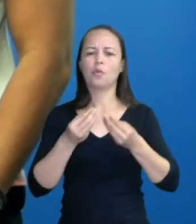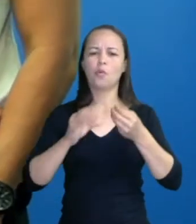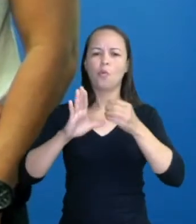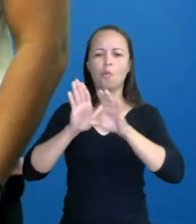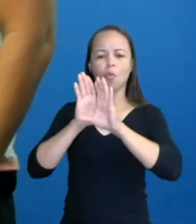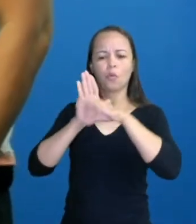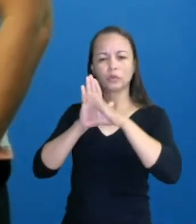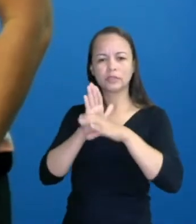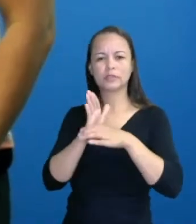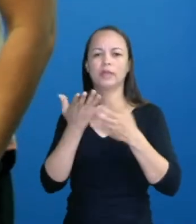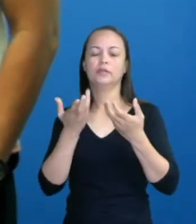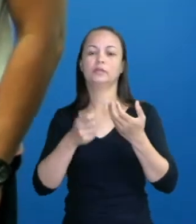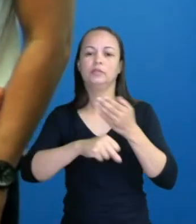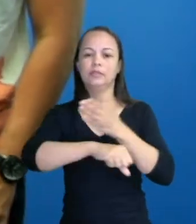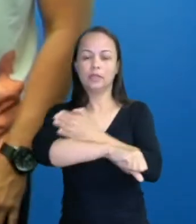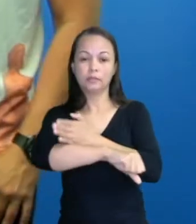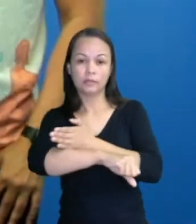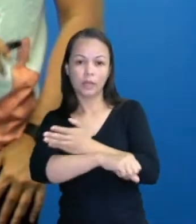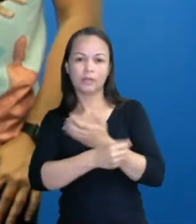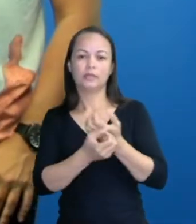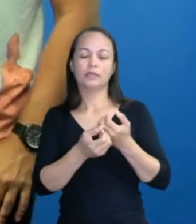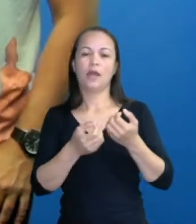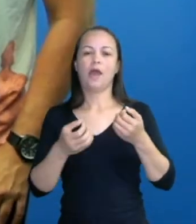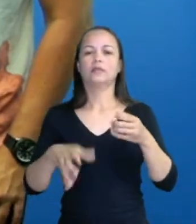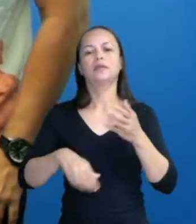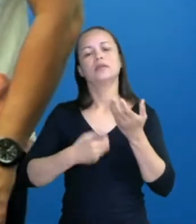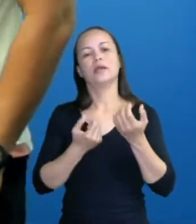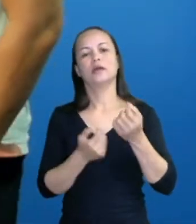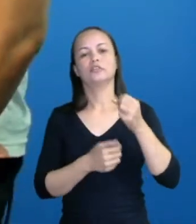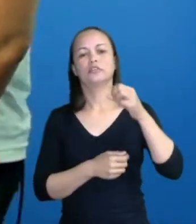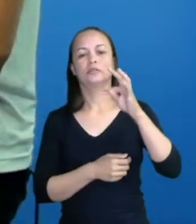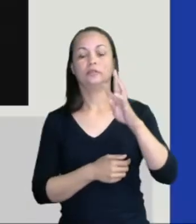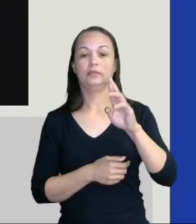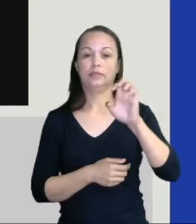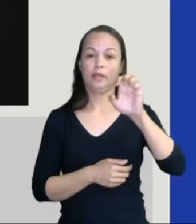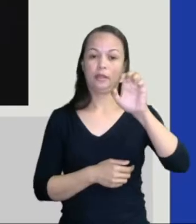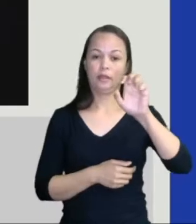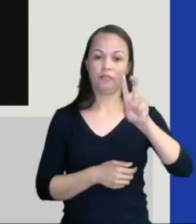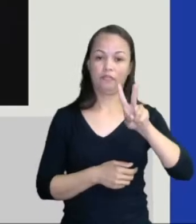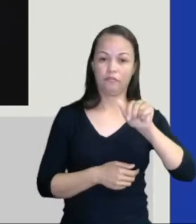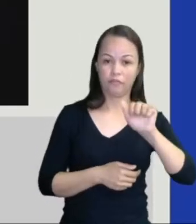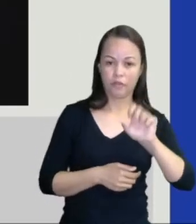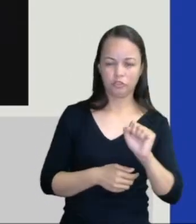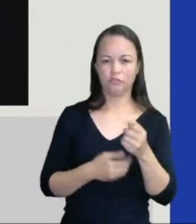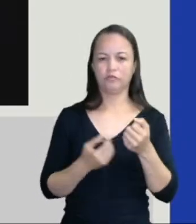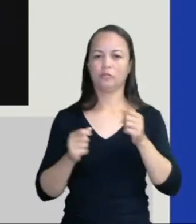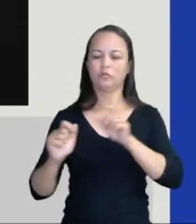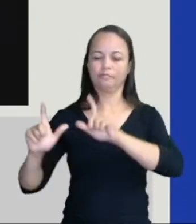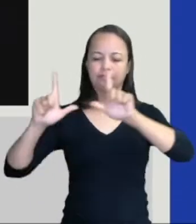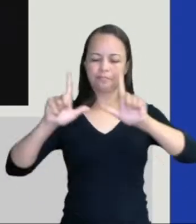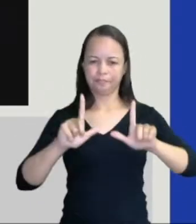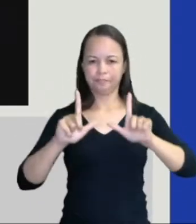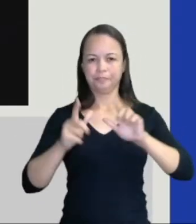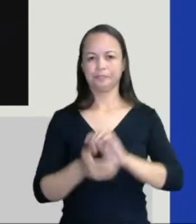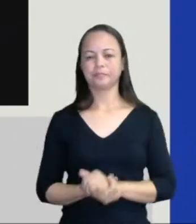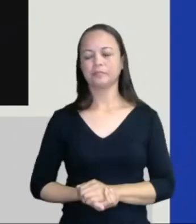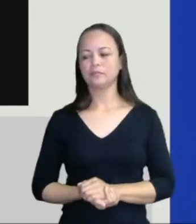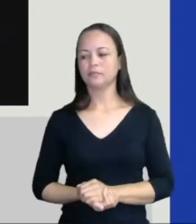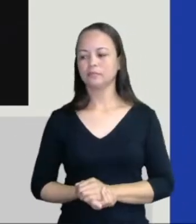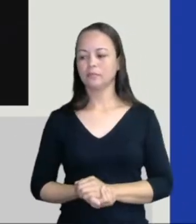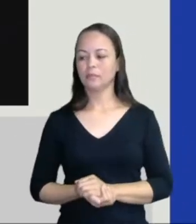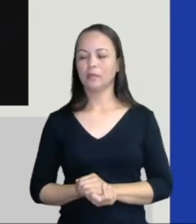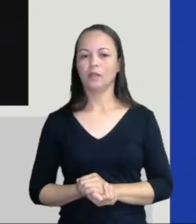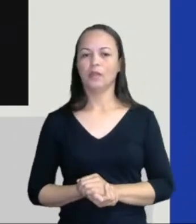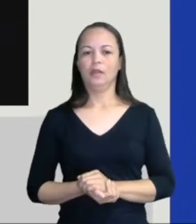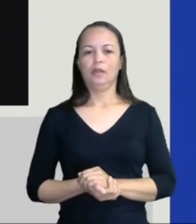de Idade Média, de Idade das Trevas, de invasões bárbaras, vamos lá, vamos aos slides. A queda do Império